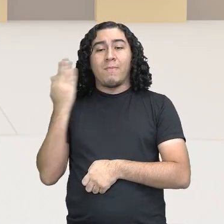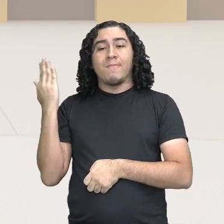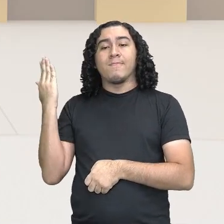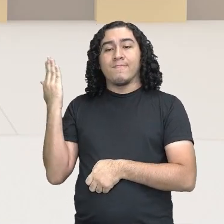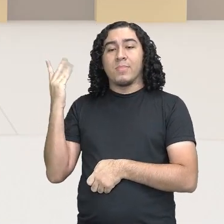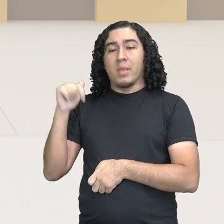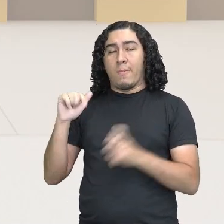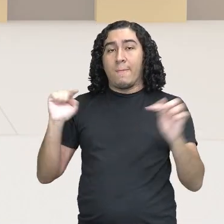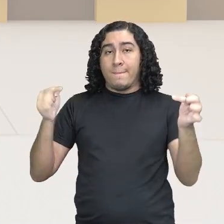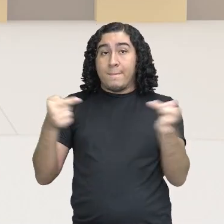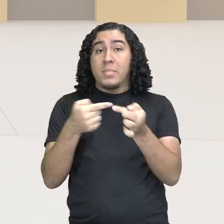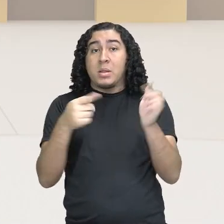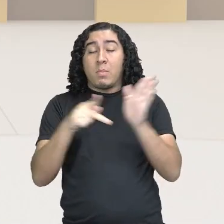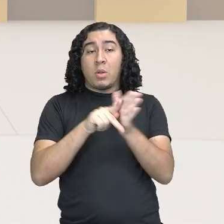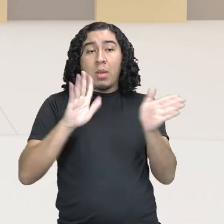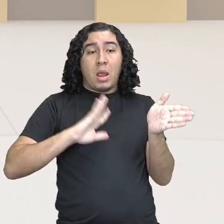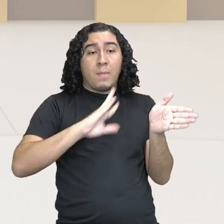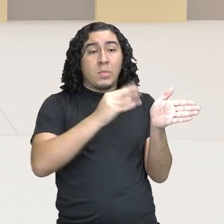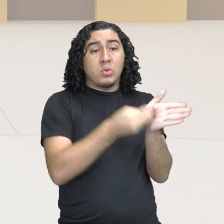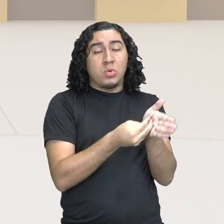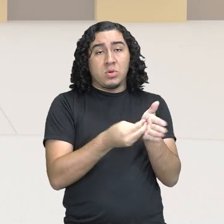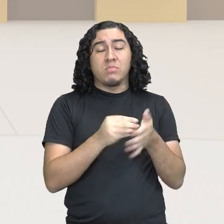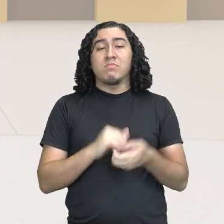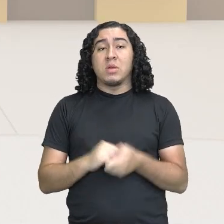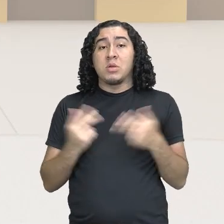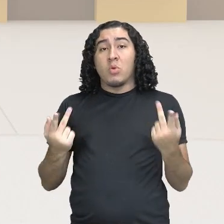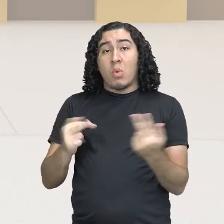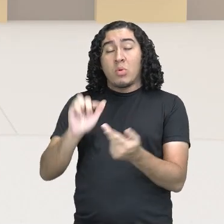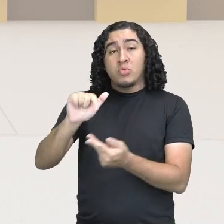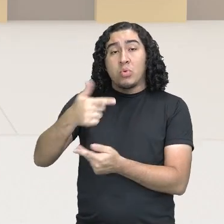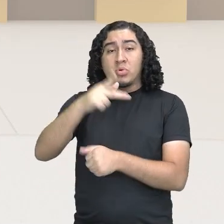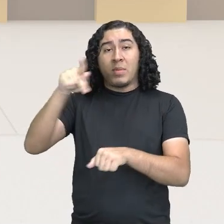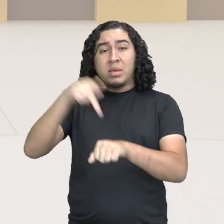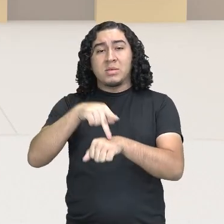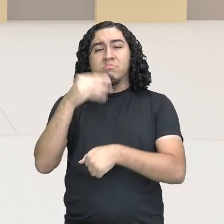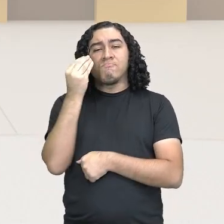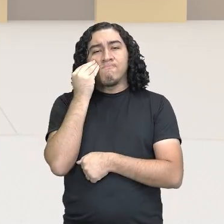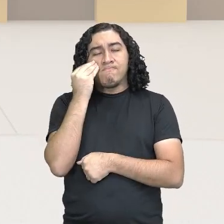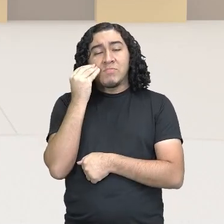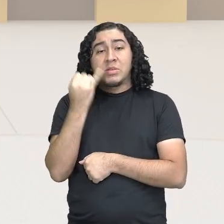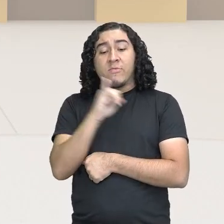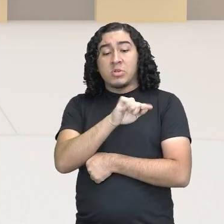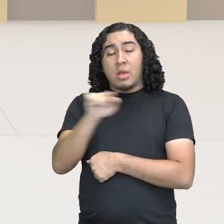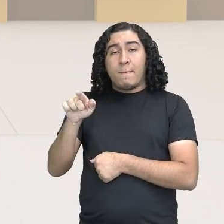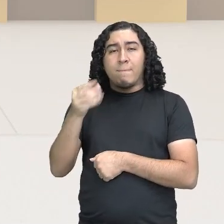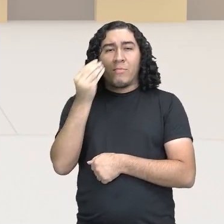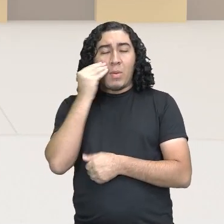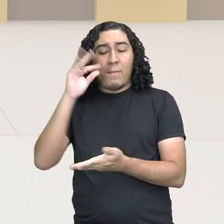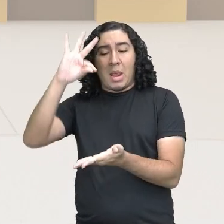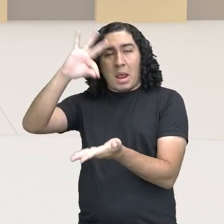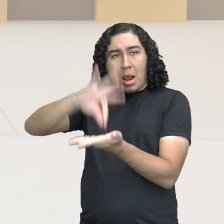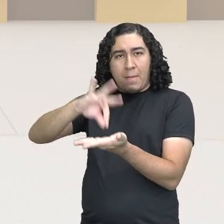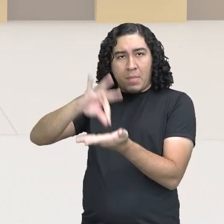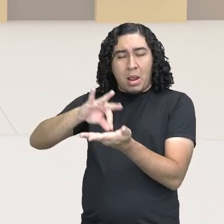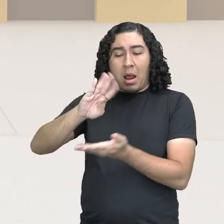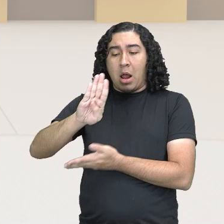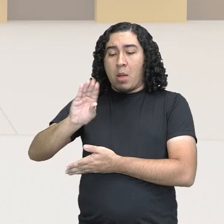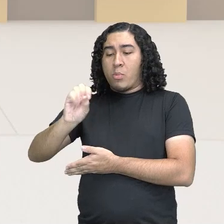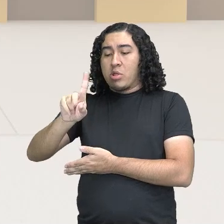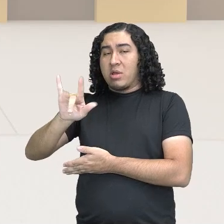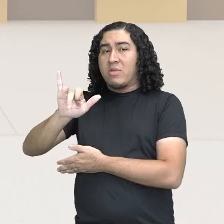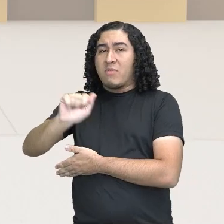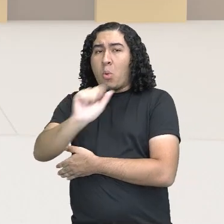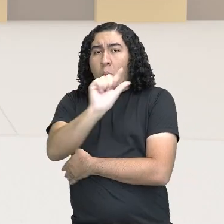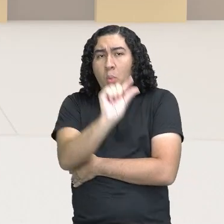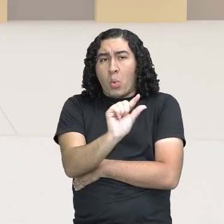faz parte da Amazônia. O mesmo acontece nos outros países. Se vocês olharem ali o mapa da Bolívia, só uma parte da Bolívia